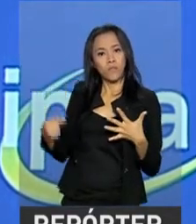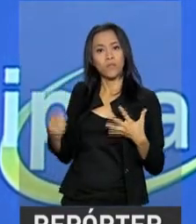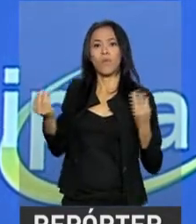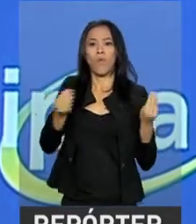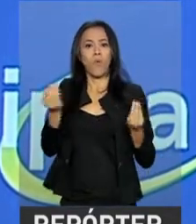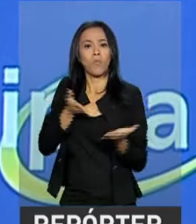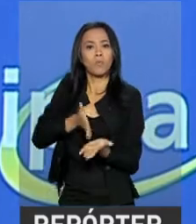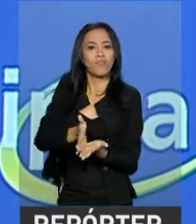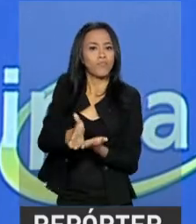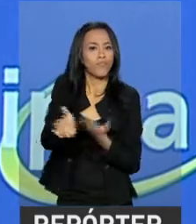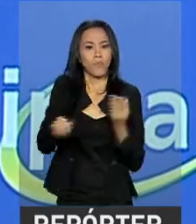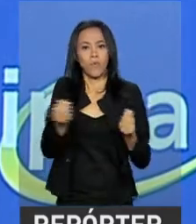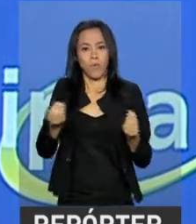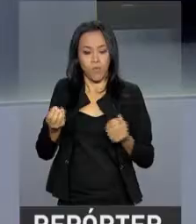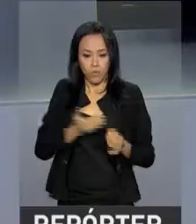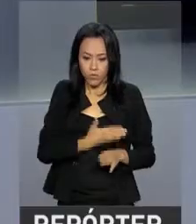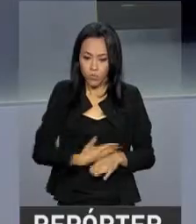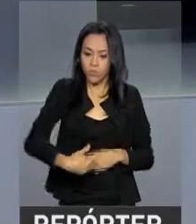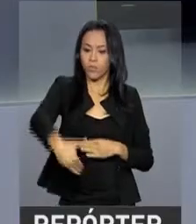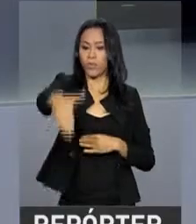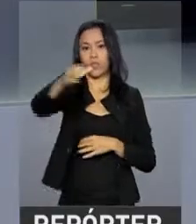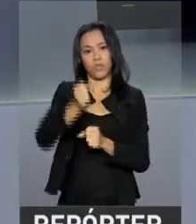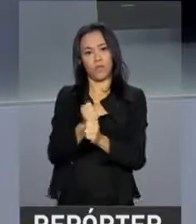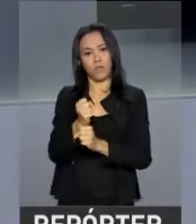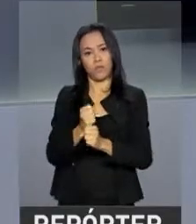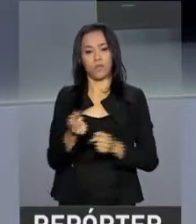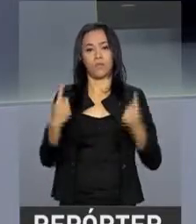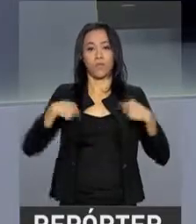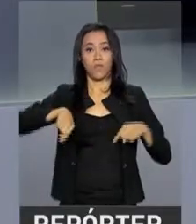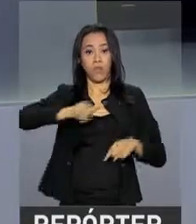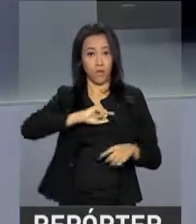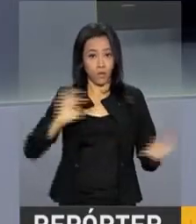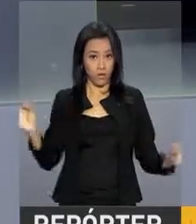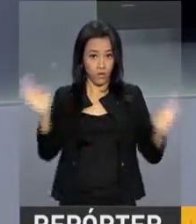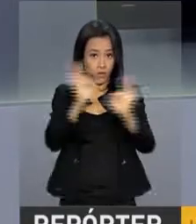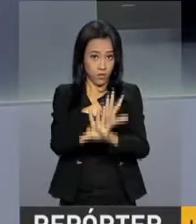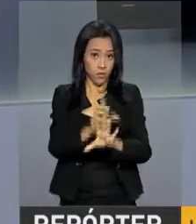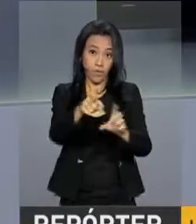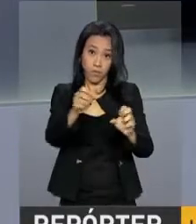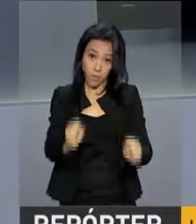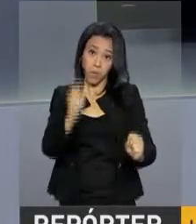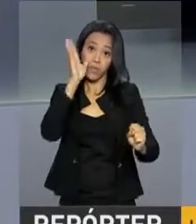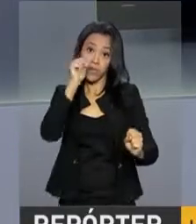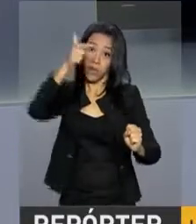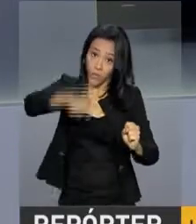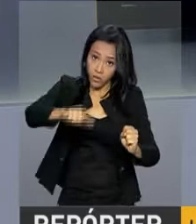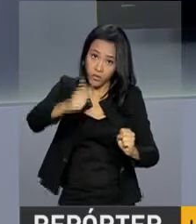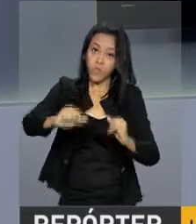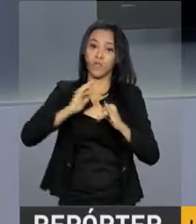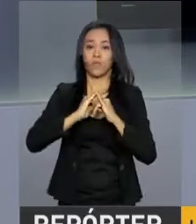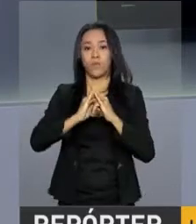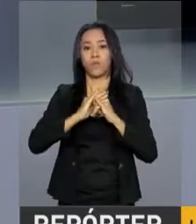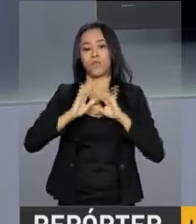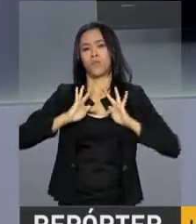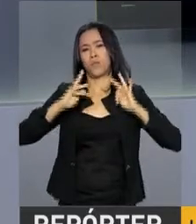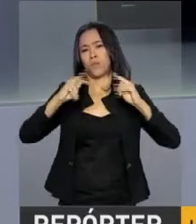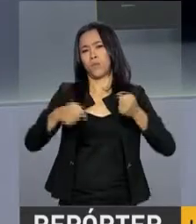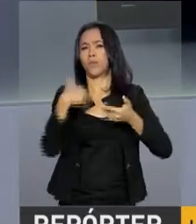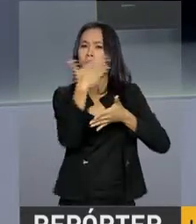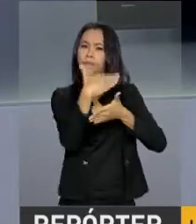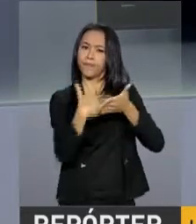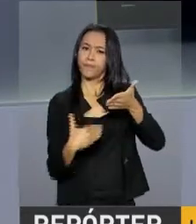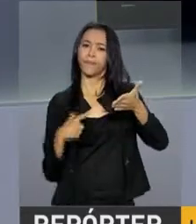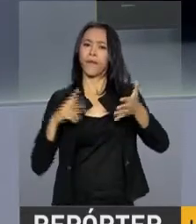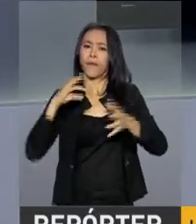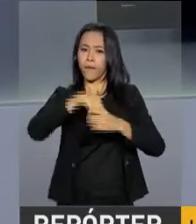sustentável ao longo dos anos nós ficamos por aqui mas você pode rever as reportagens no youtube e toda nossa programação também